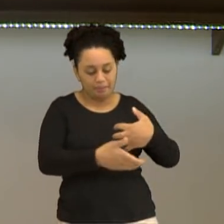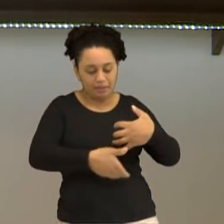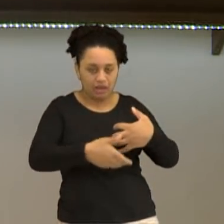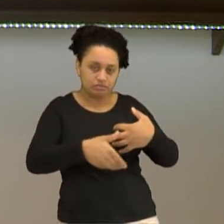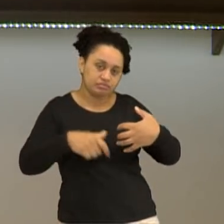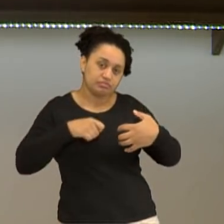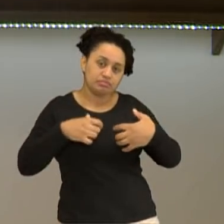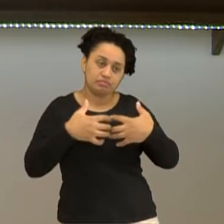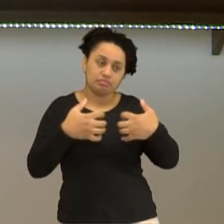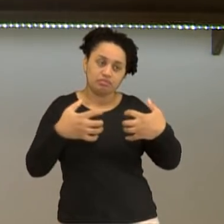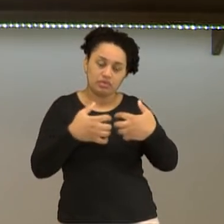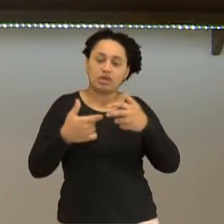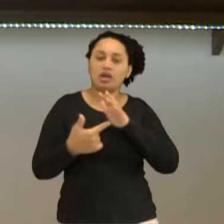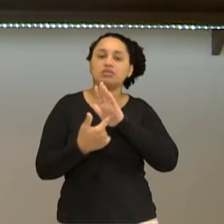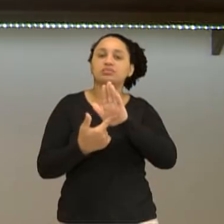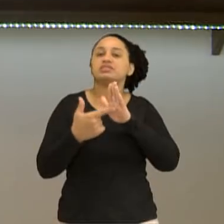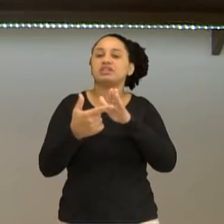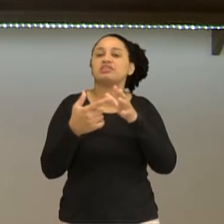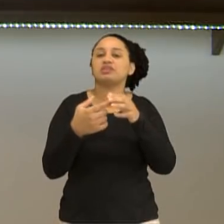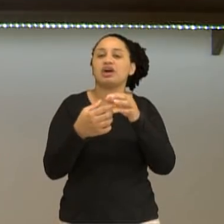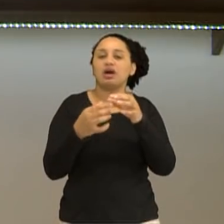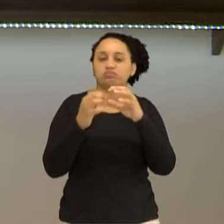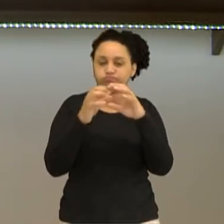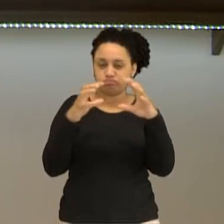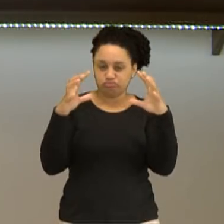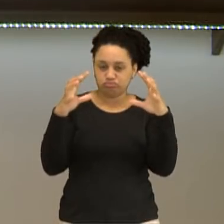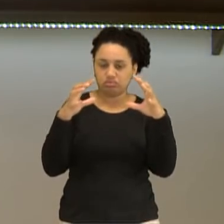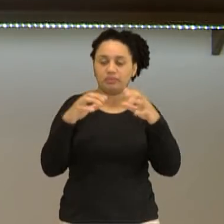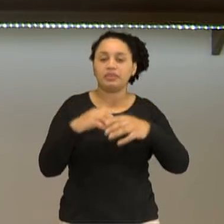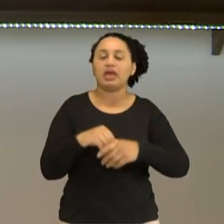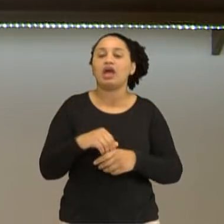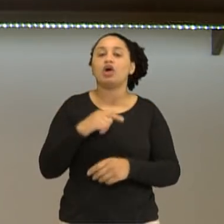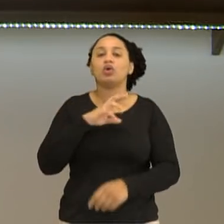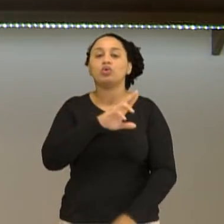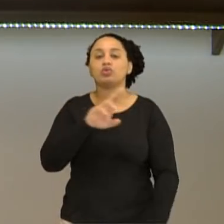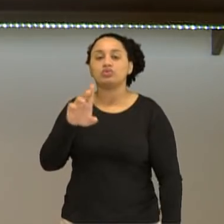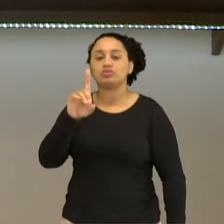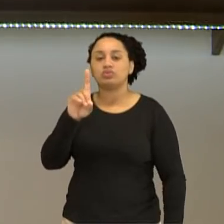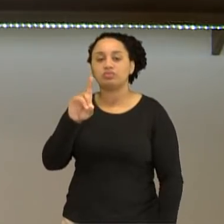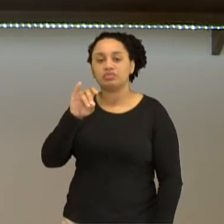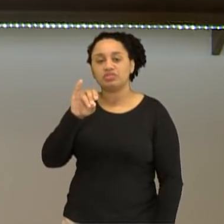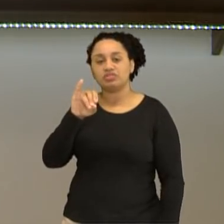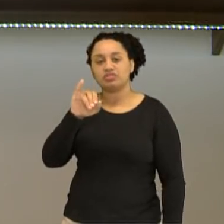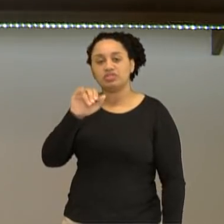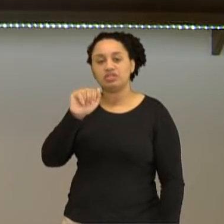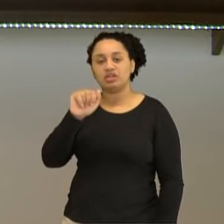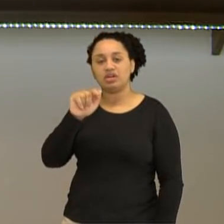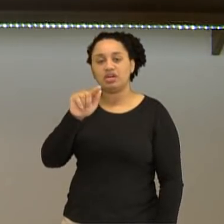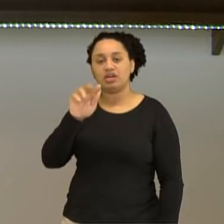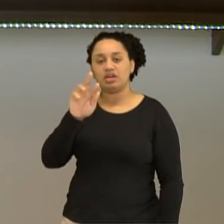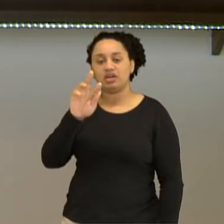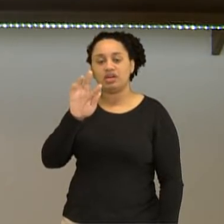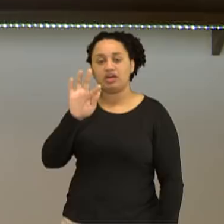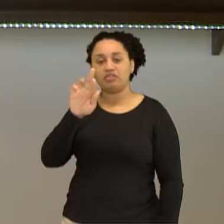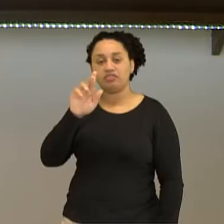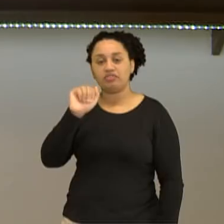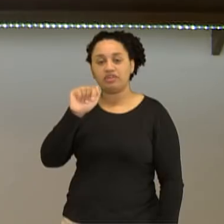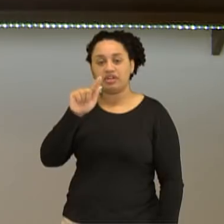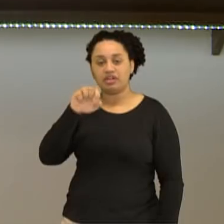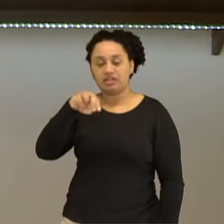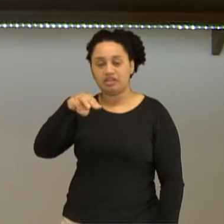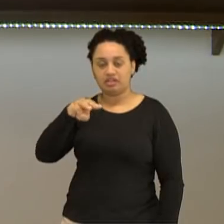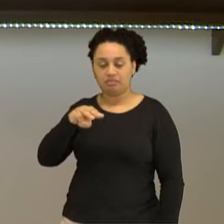por esta bexiga, cujo esse músculo chama-se músculo diafragma. O objetivo do diafragma, toda vez que eu inspiro,